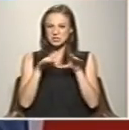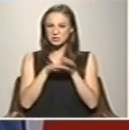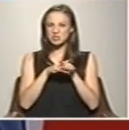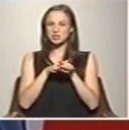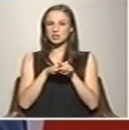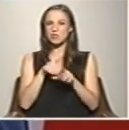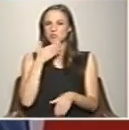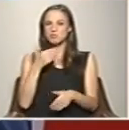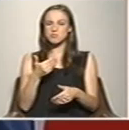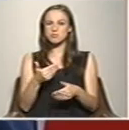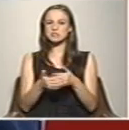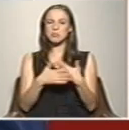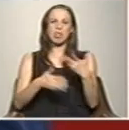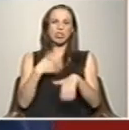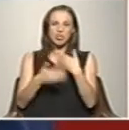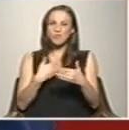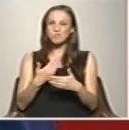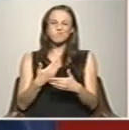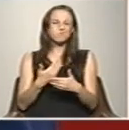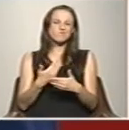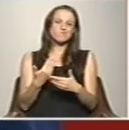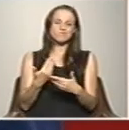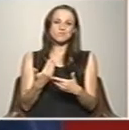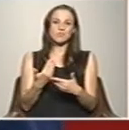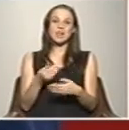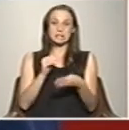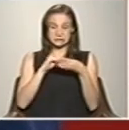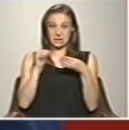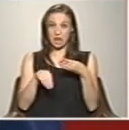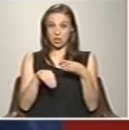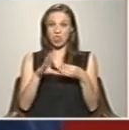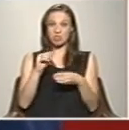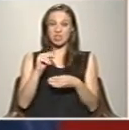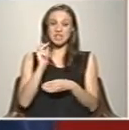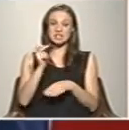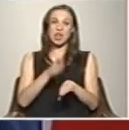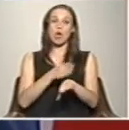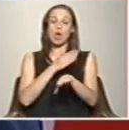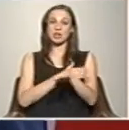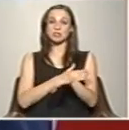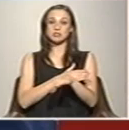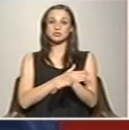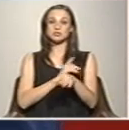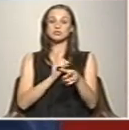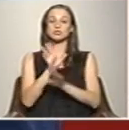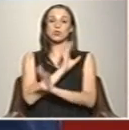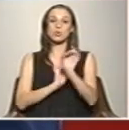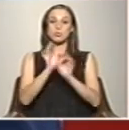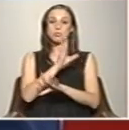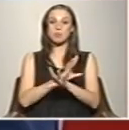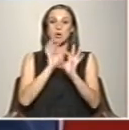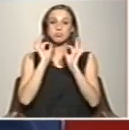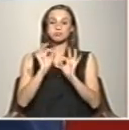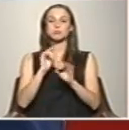ativo, que foi assinado 10 anos antes da União Europeia o ter decretado como